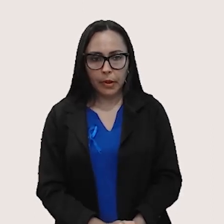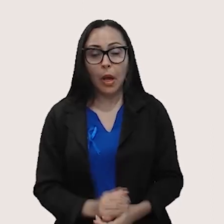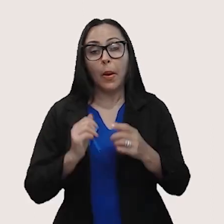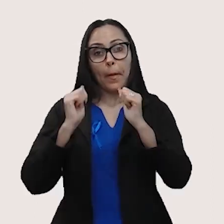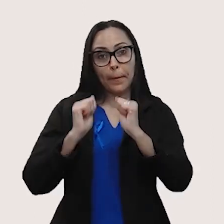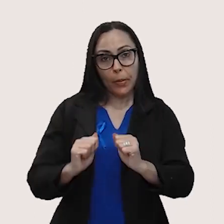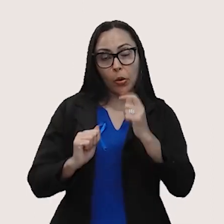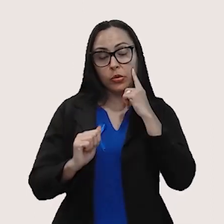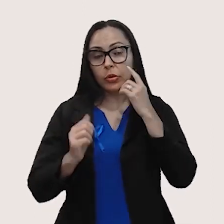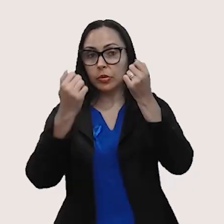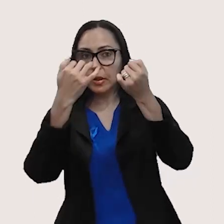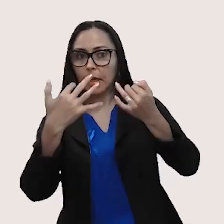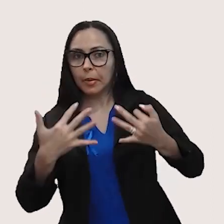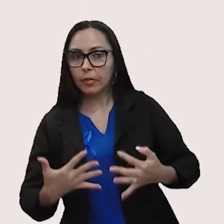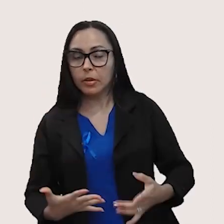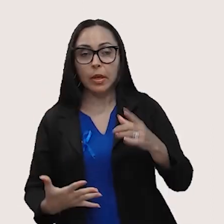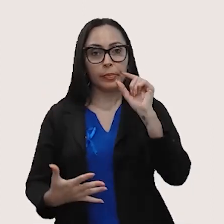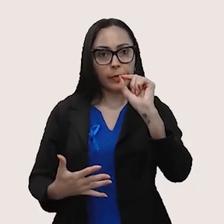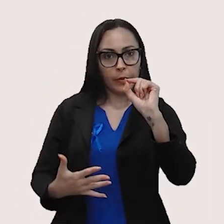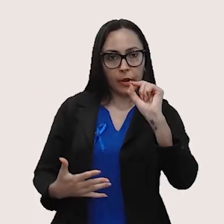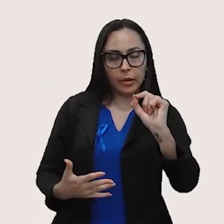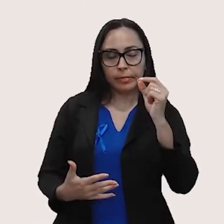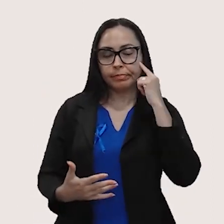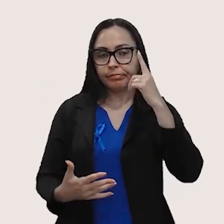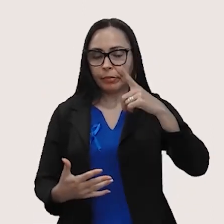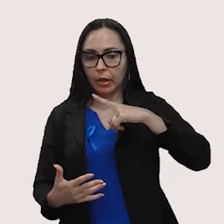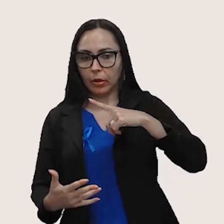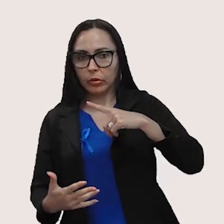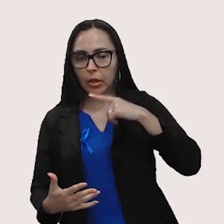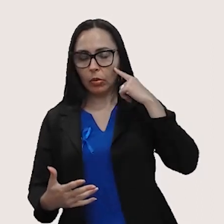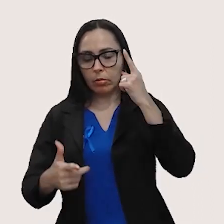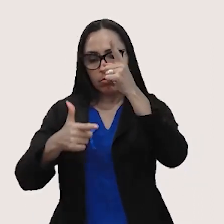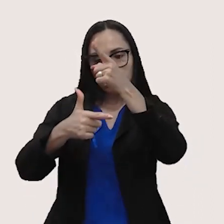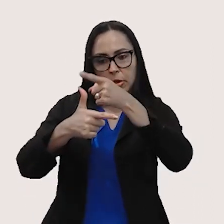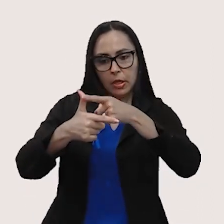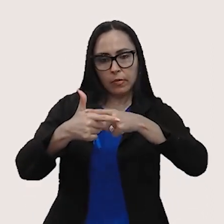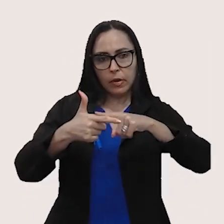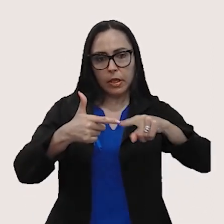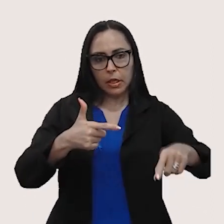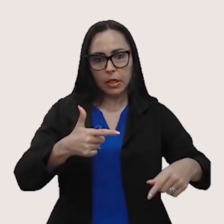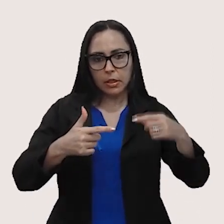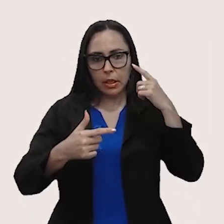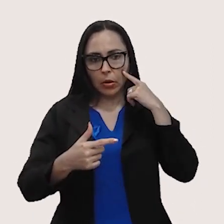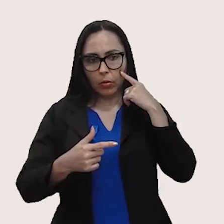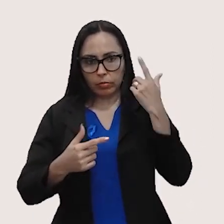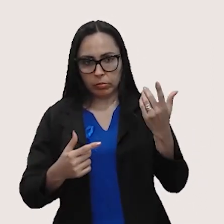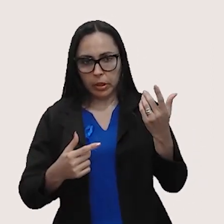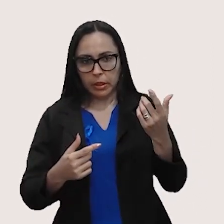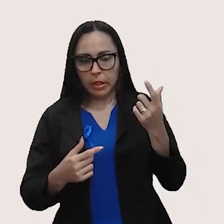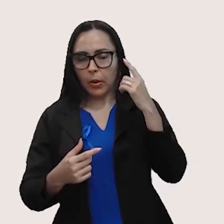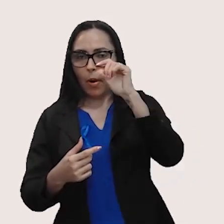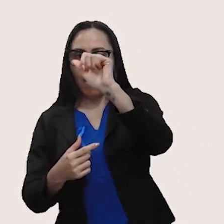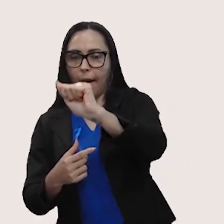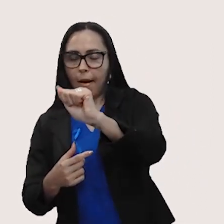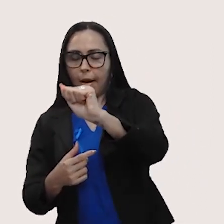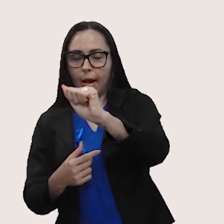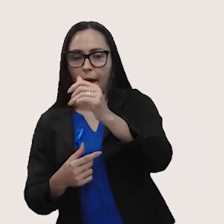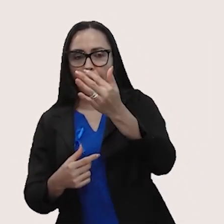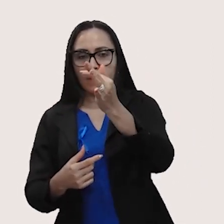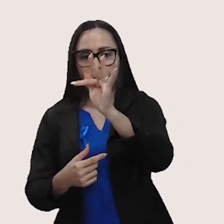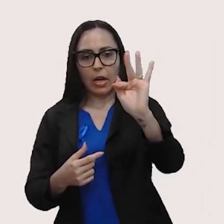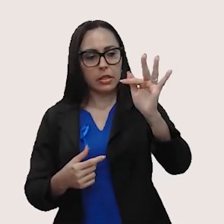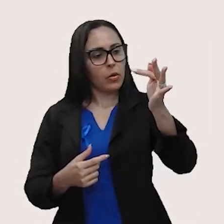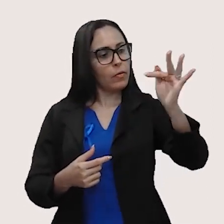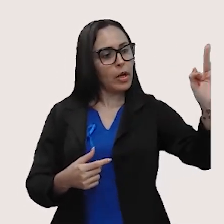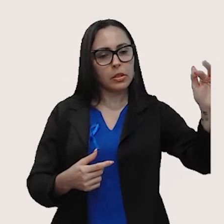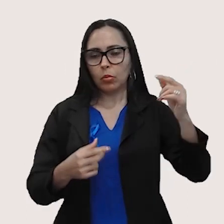o seguinte, eu tenho a divisão de duas frações. E para encontrar a divisão dessas duas frações,